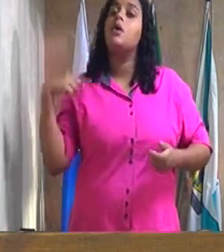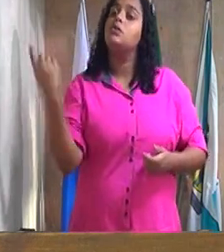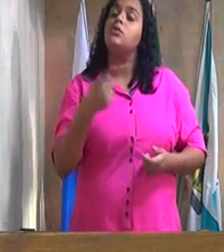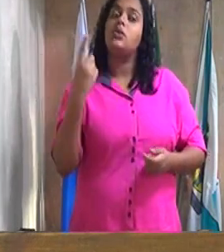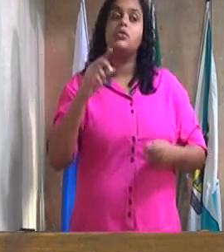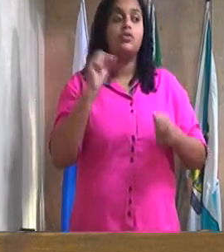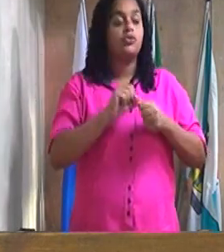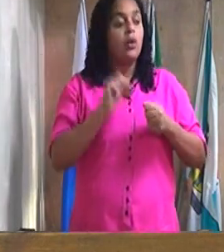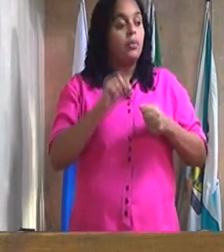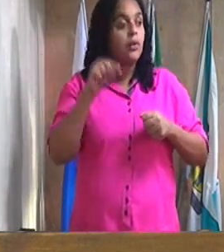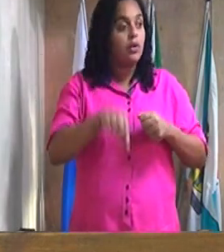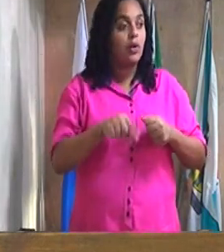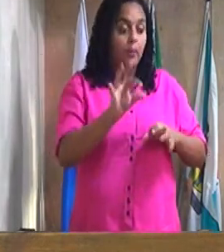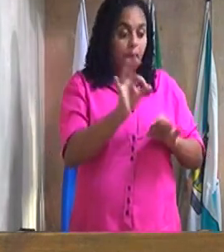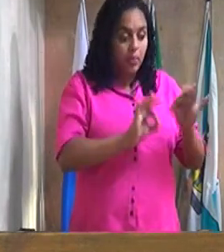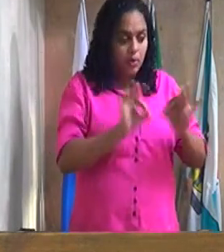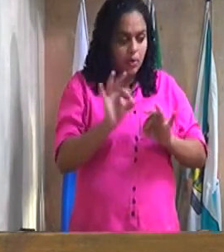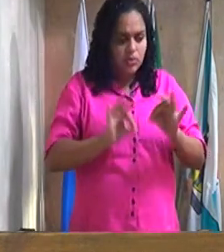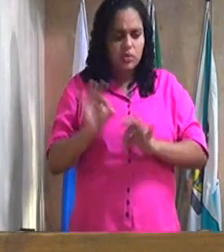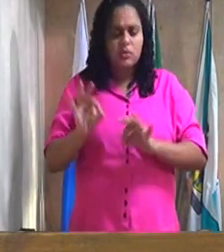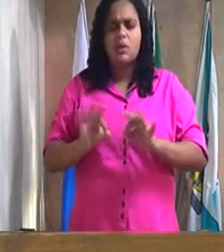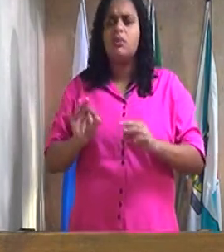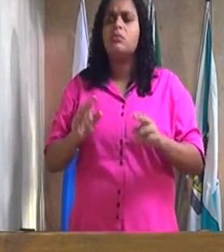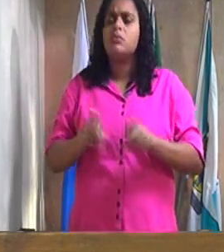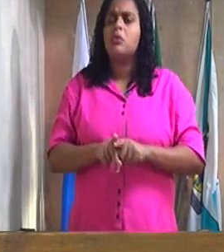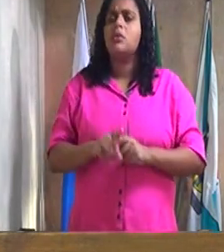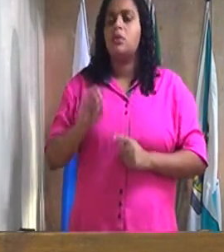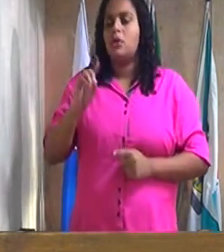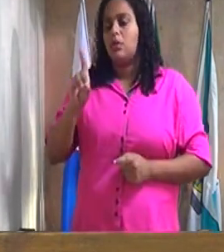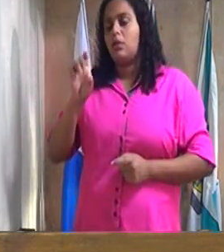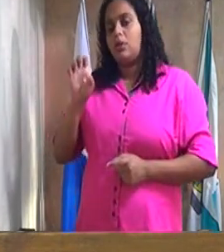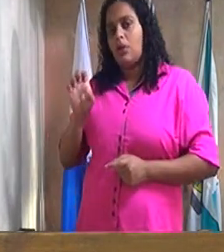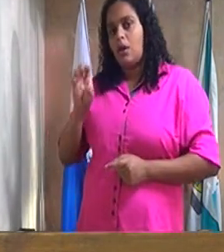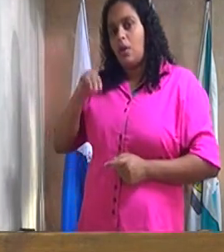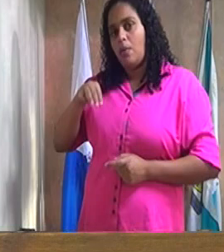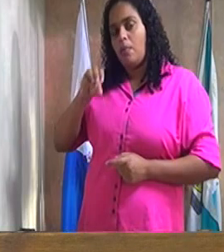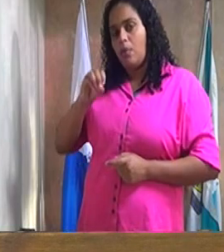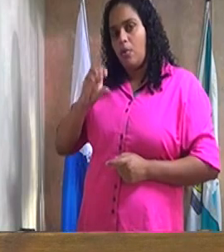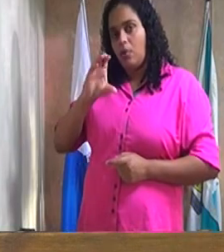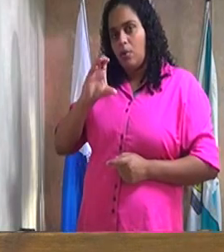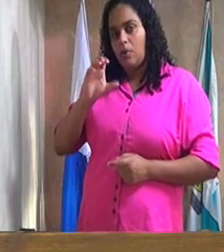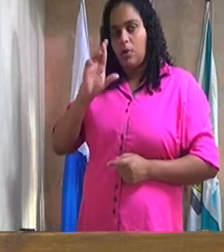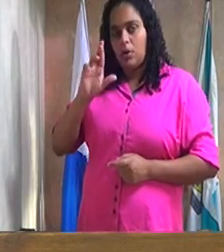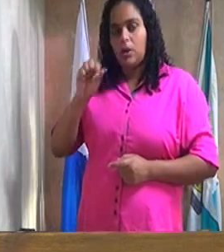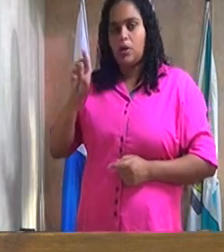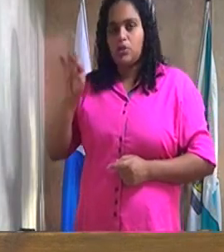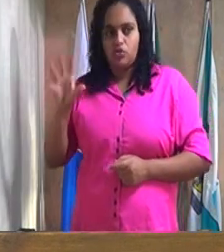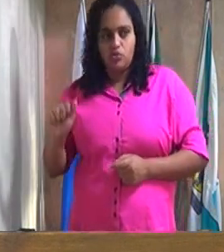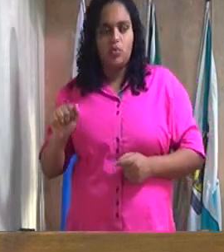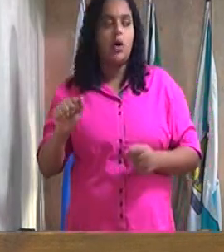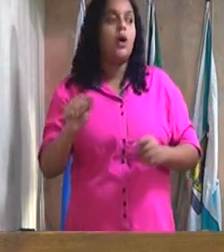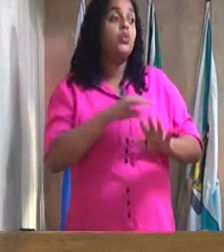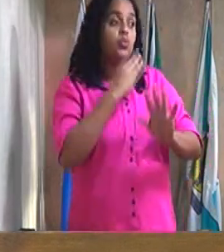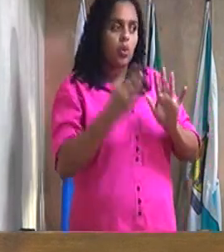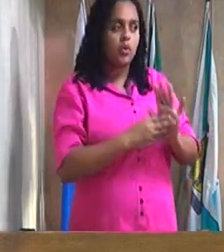casa votando um projeto totalmente democrático. Eu tenho amigos de todas as